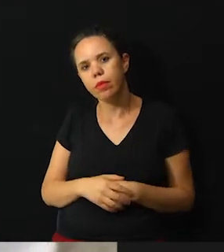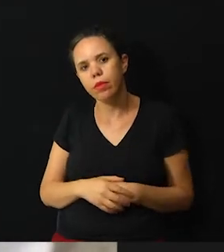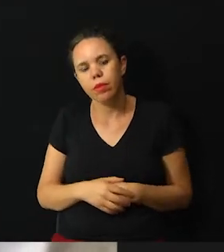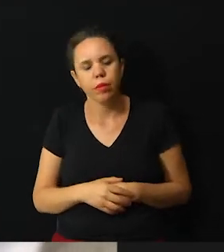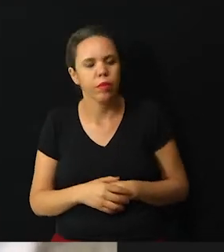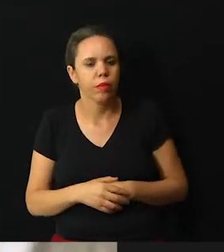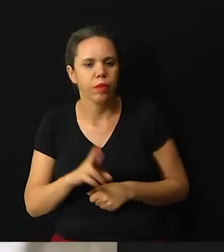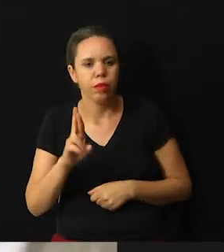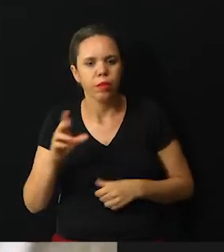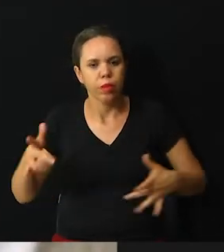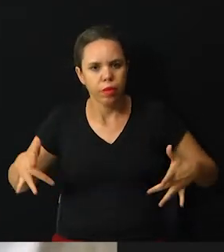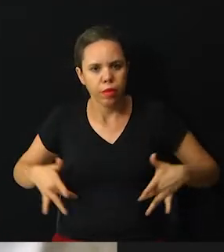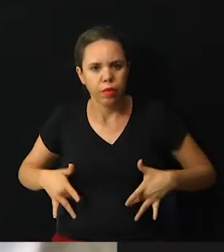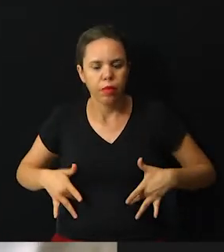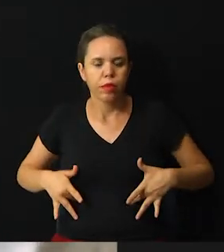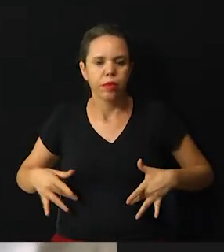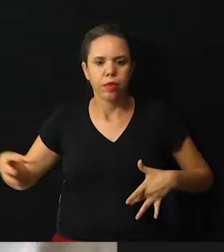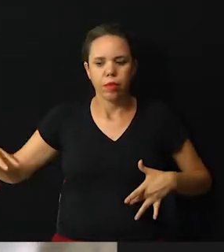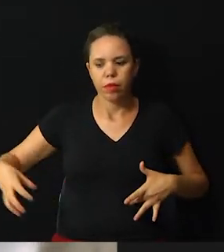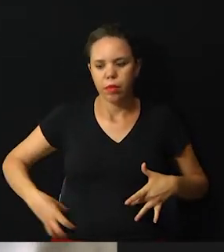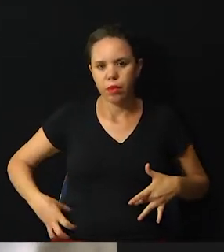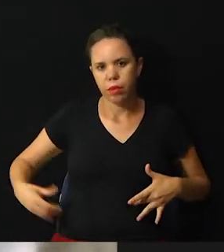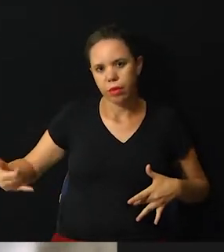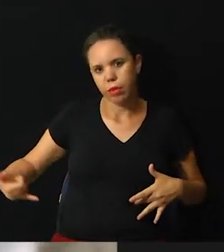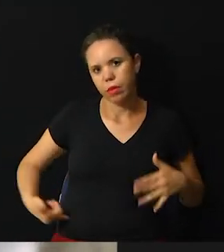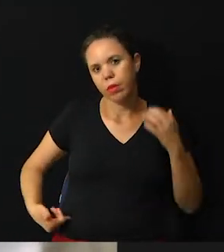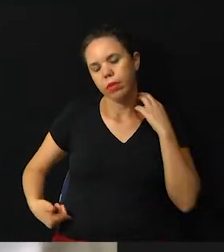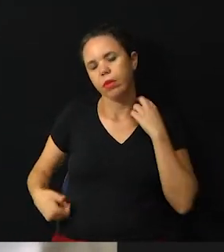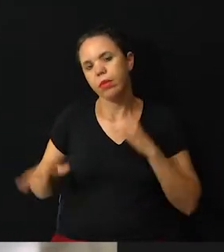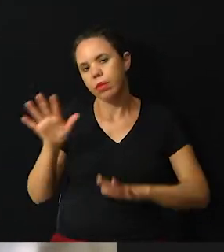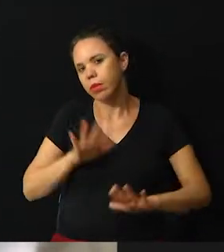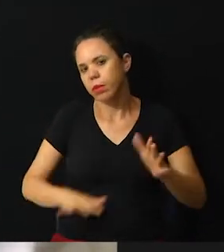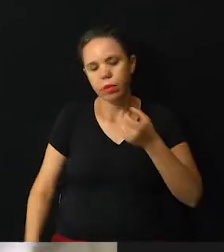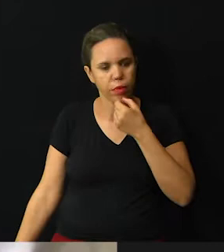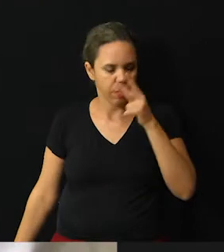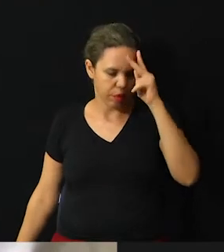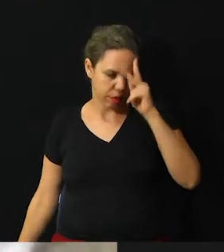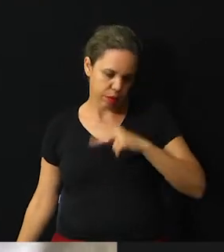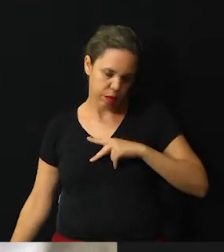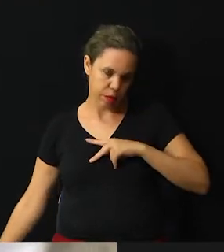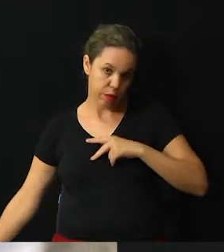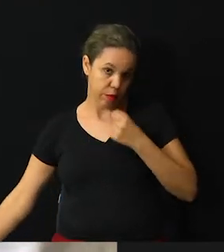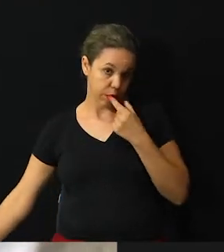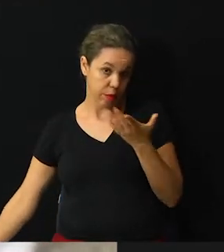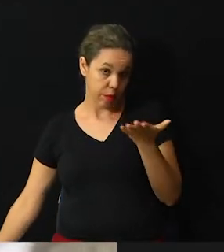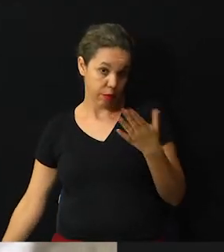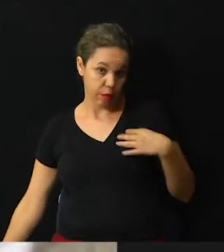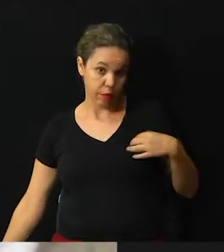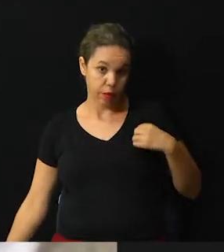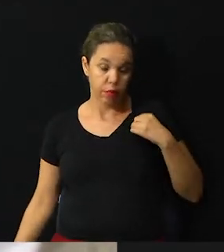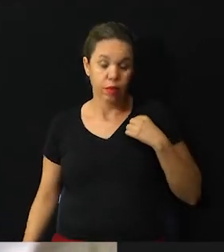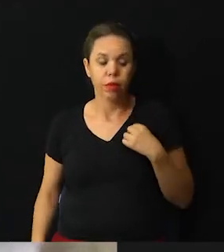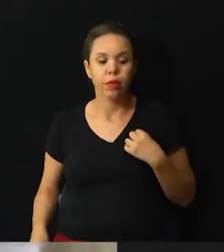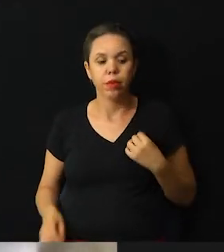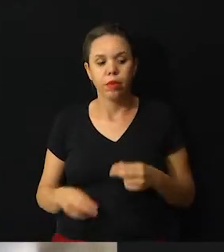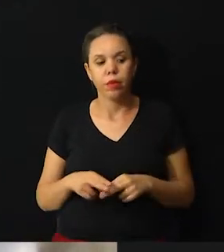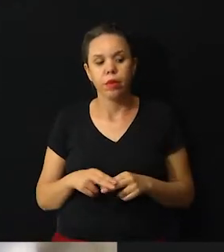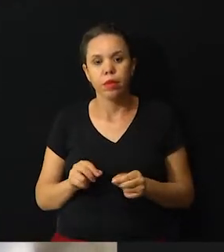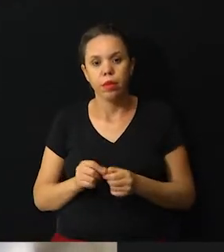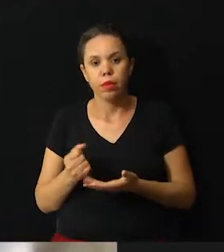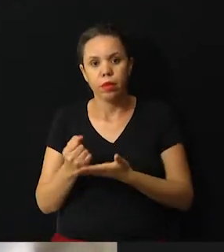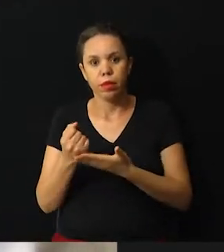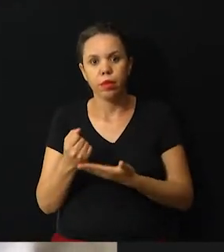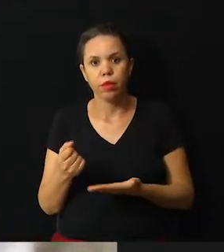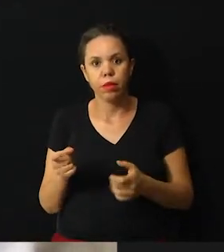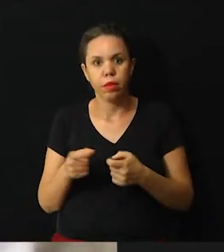um quadro no rim, um quadro no fígado, né? Então, tem que tomar muito cuidado em relação à automedicação do que você está usando. Por isso, procure sempre um